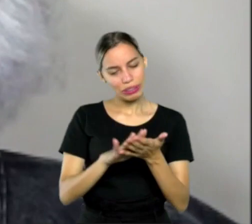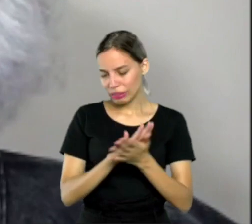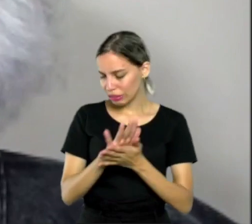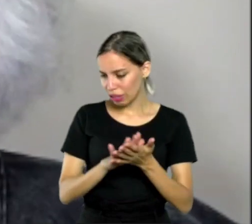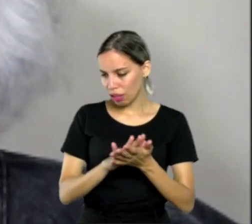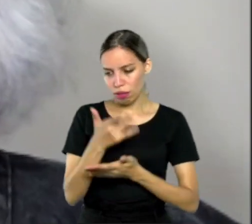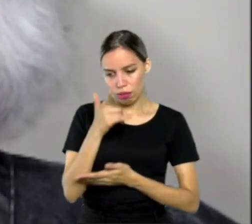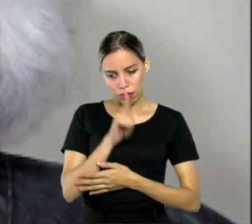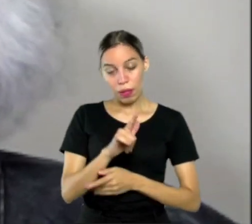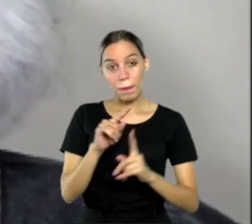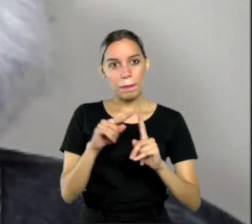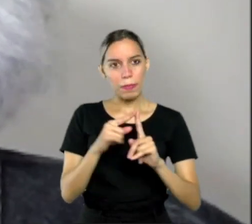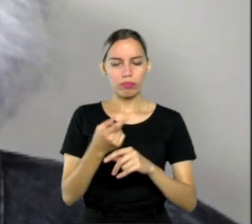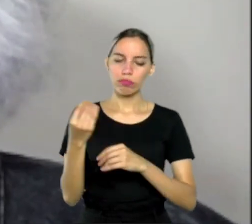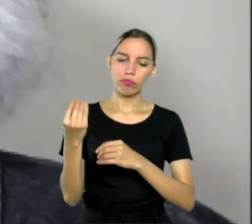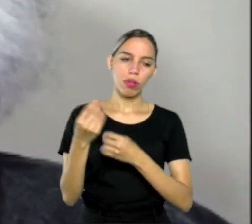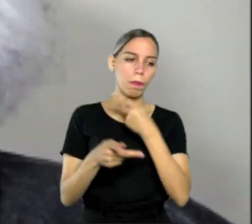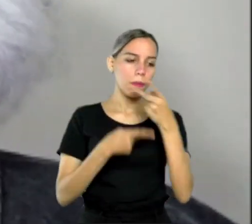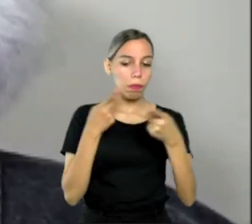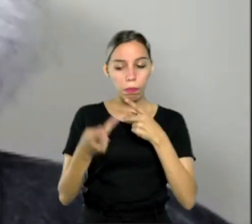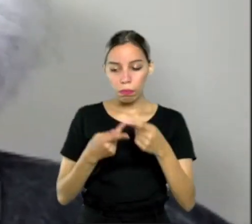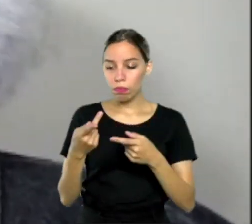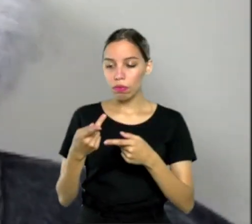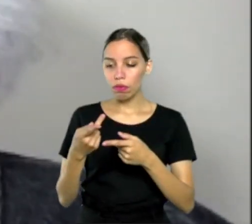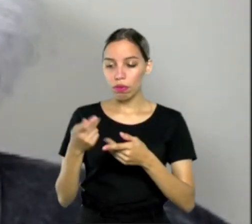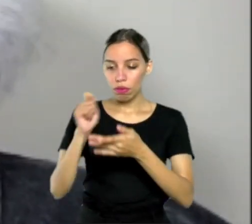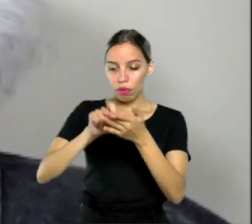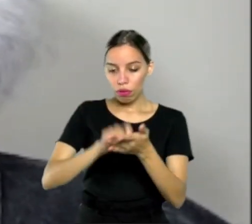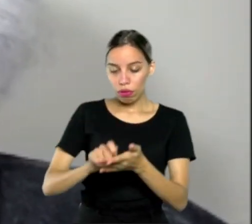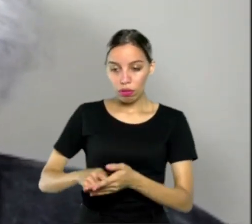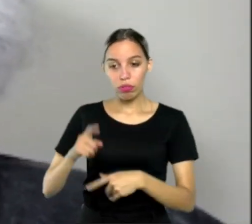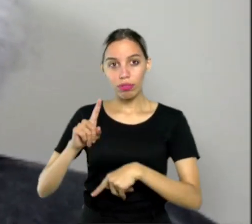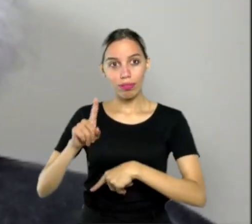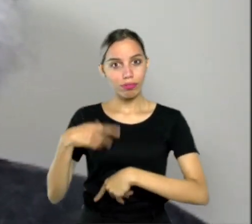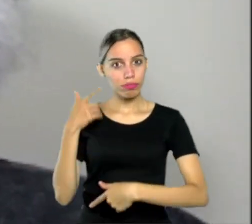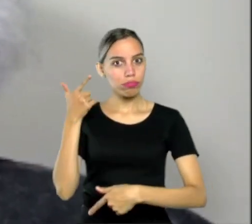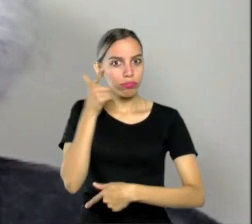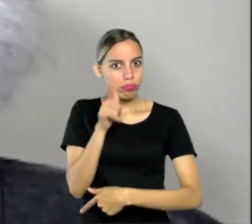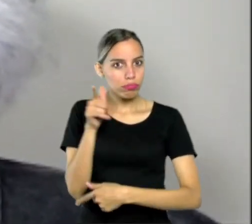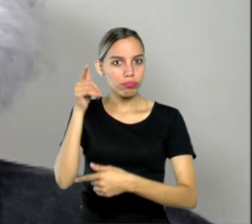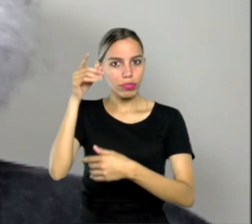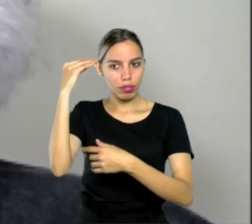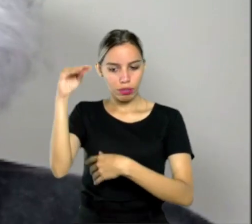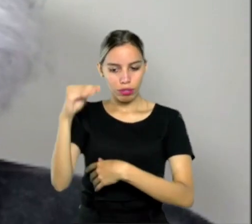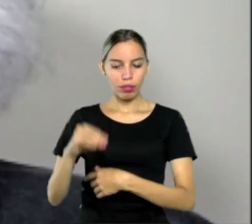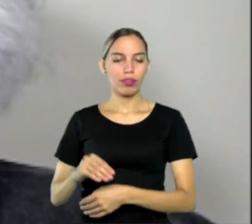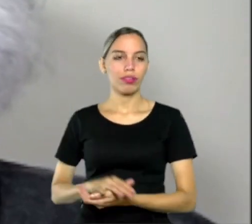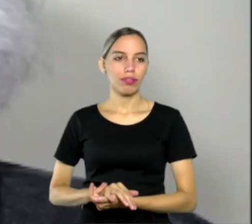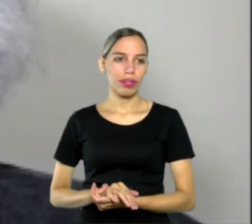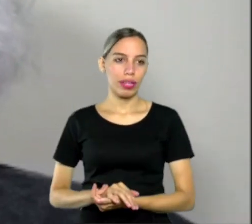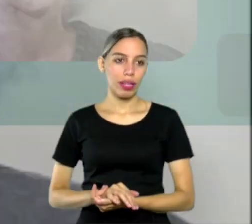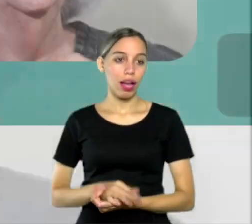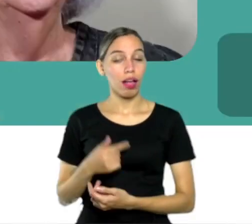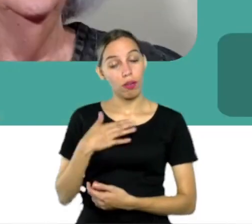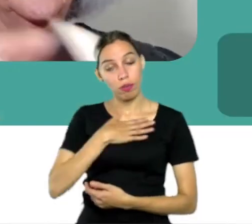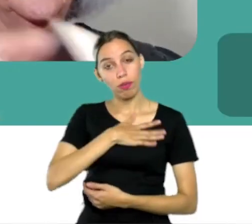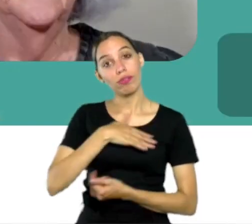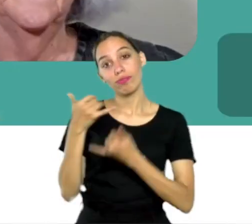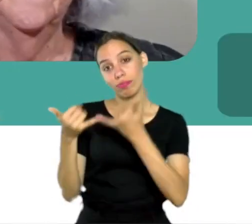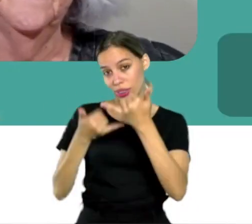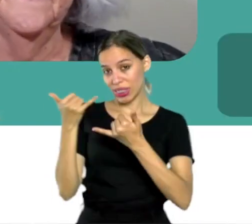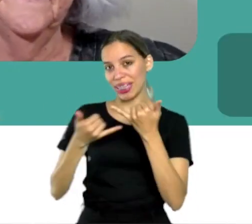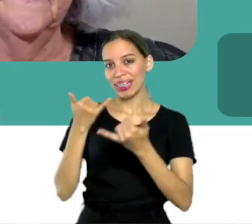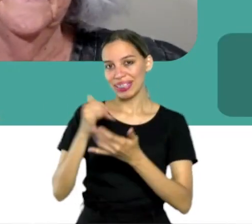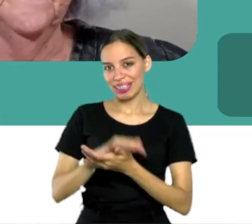sabe? Eu acho isso bacana, assim, como brincadeira, como exercício, né? É muito interessante,